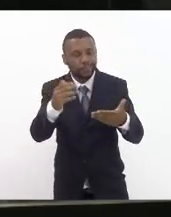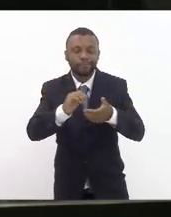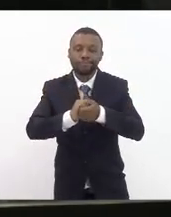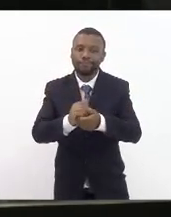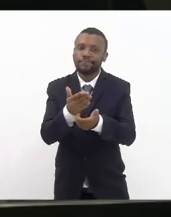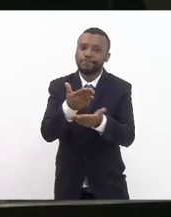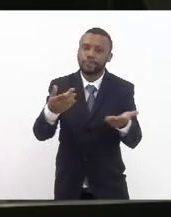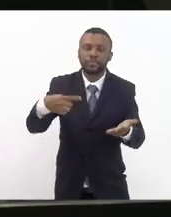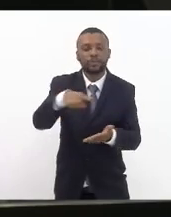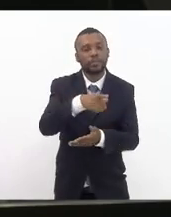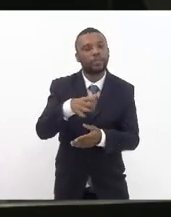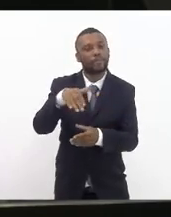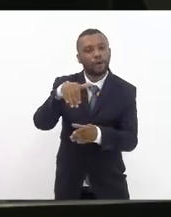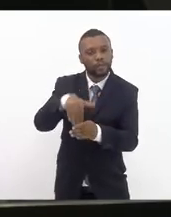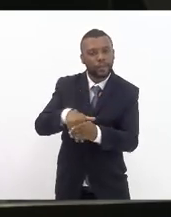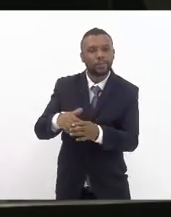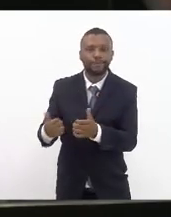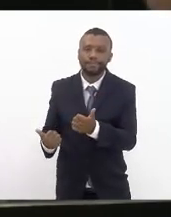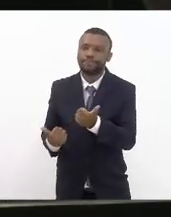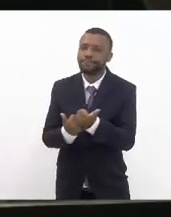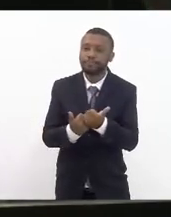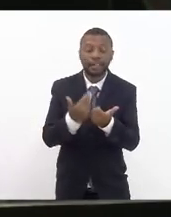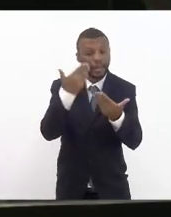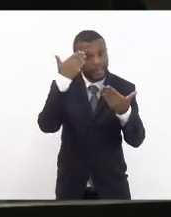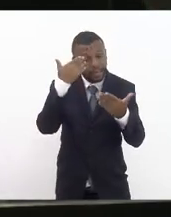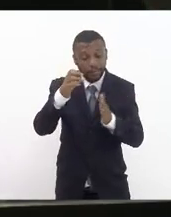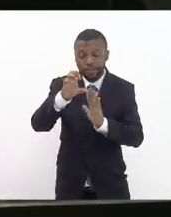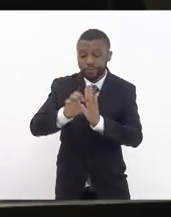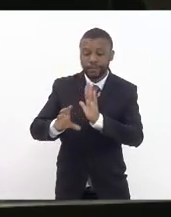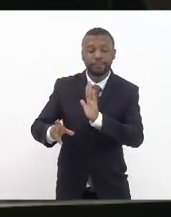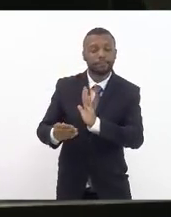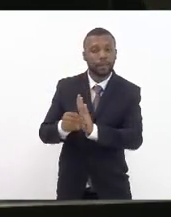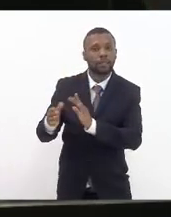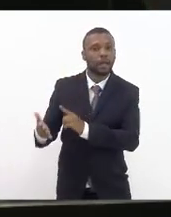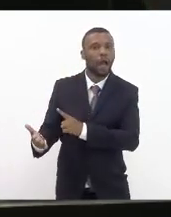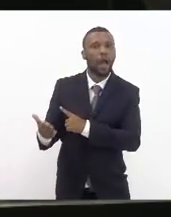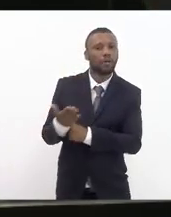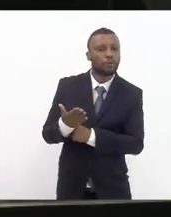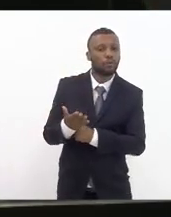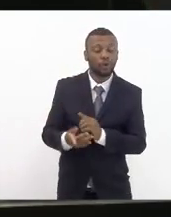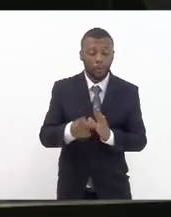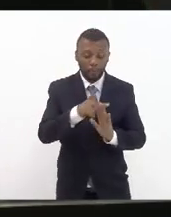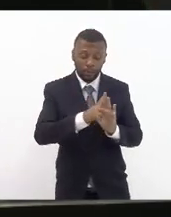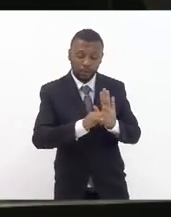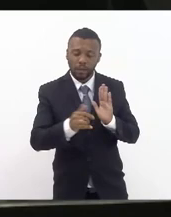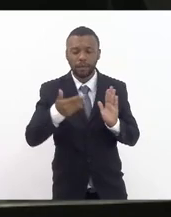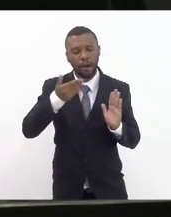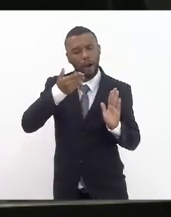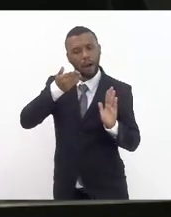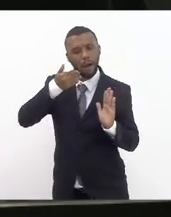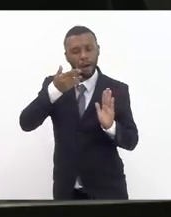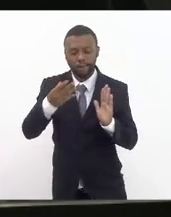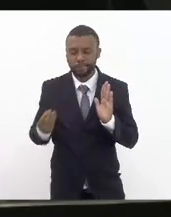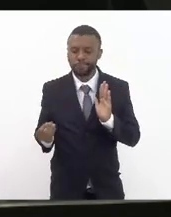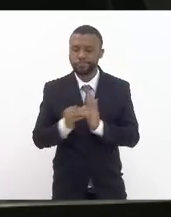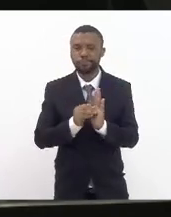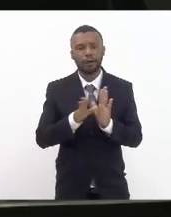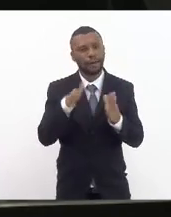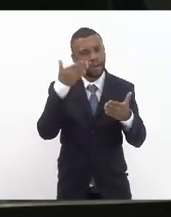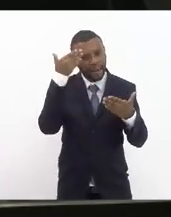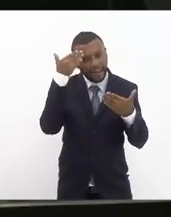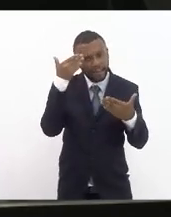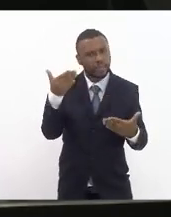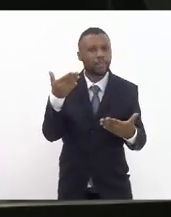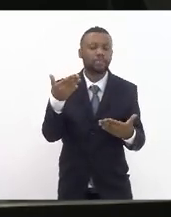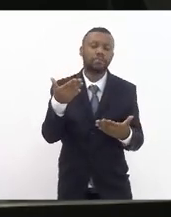votando favorável, agradeço as emendas que contribuem e aprimoram o projeto, agradeço, porque